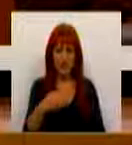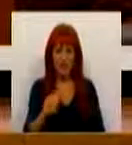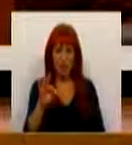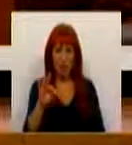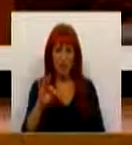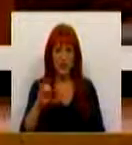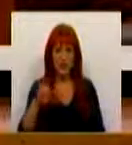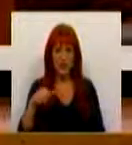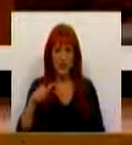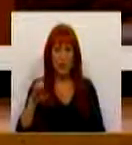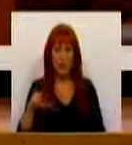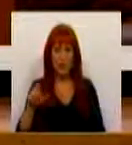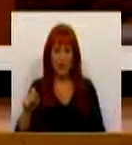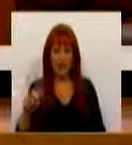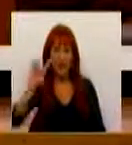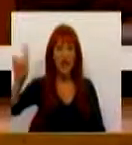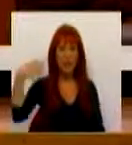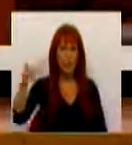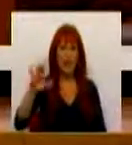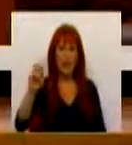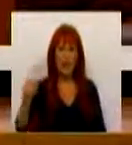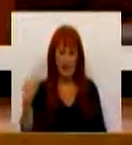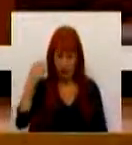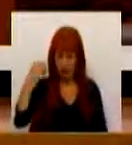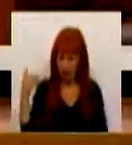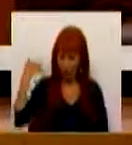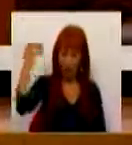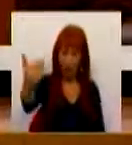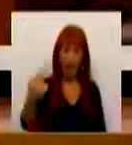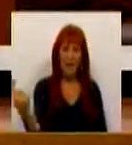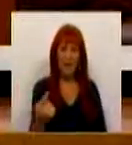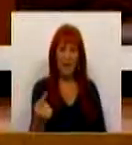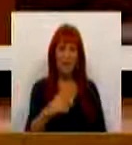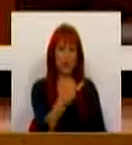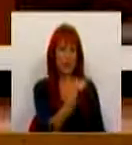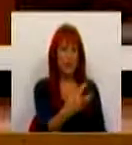93/104/CE, a que se seguiu, 10 anos passados, a diretiva